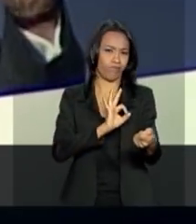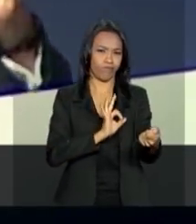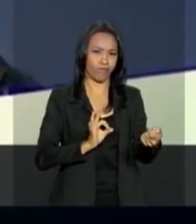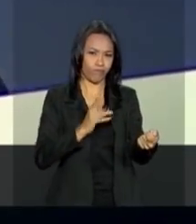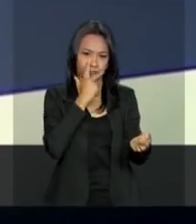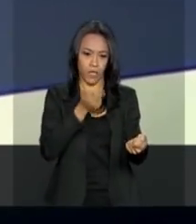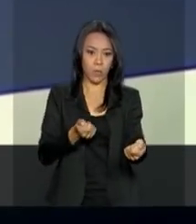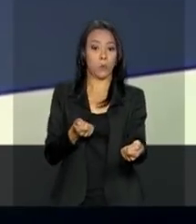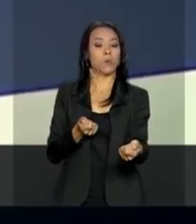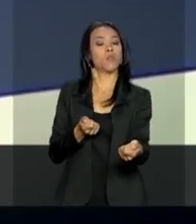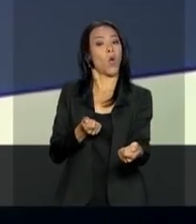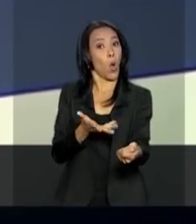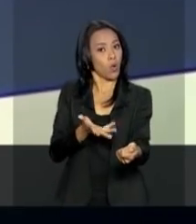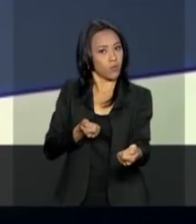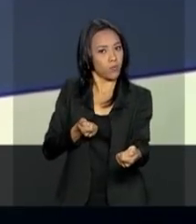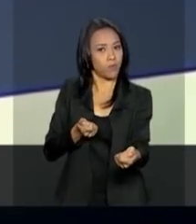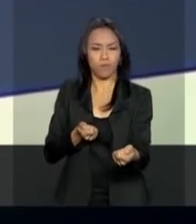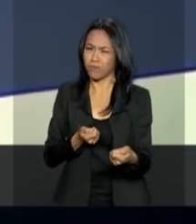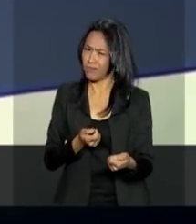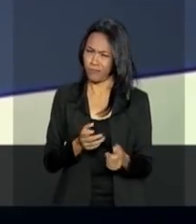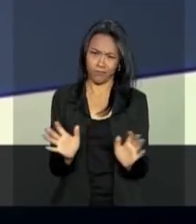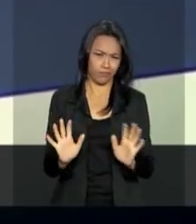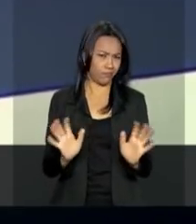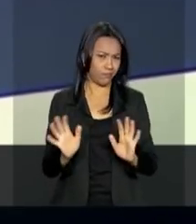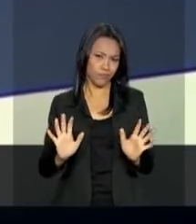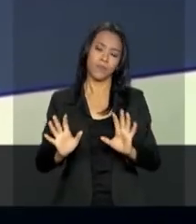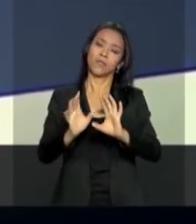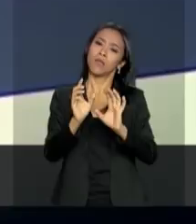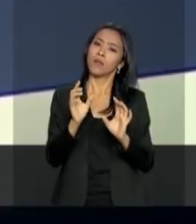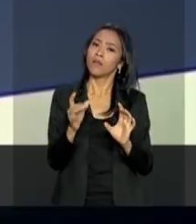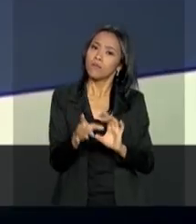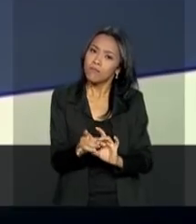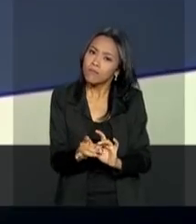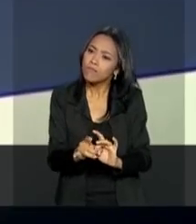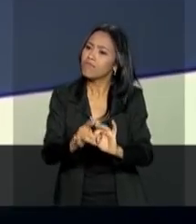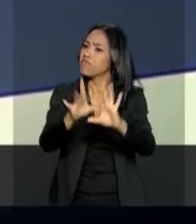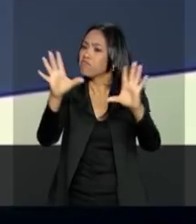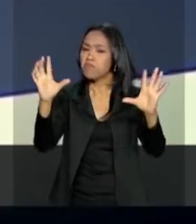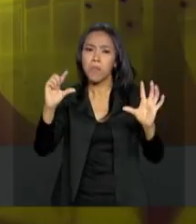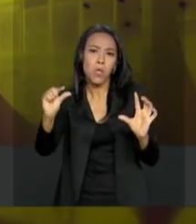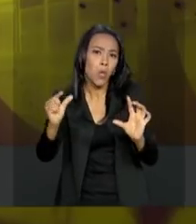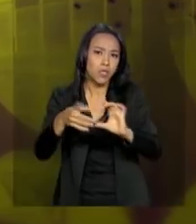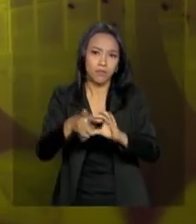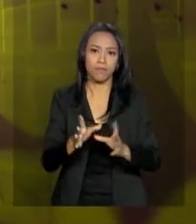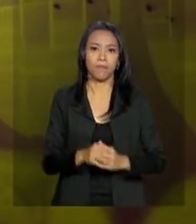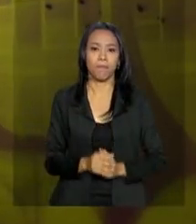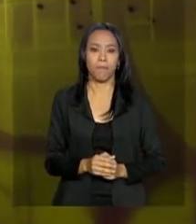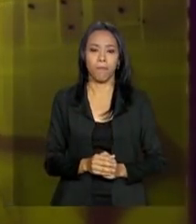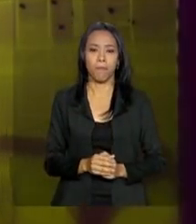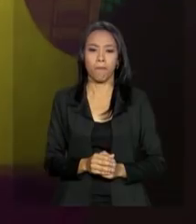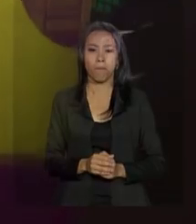freio é por menor que seja a liberdade de imprensa